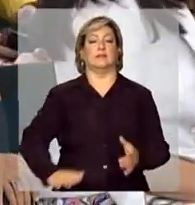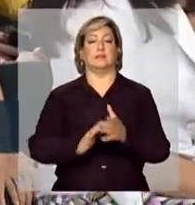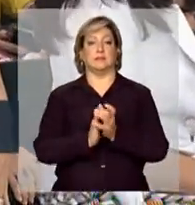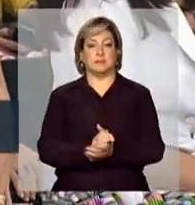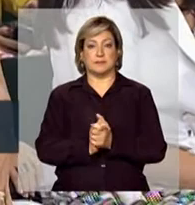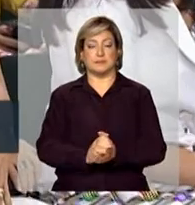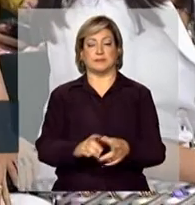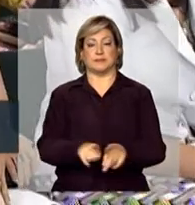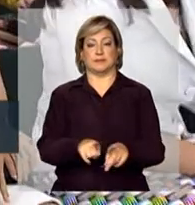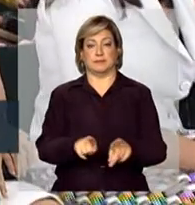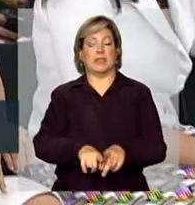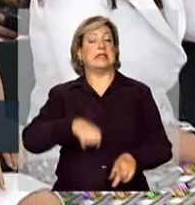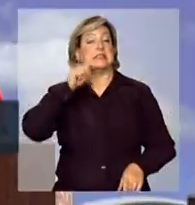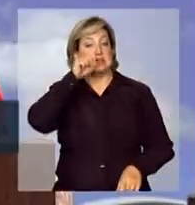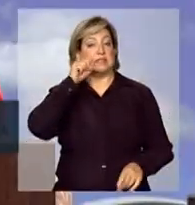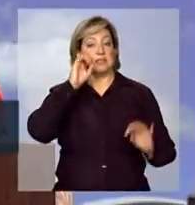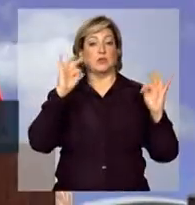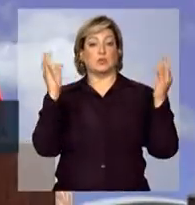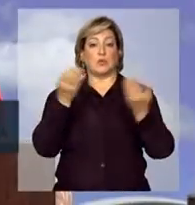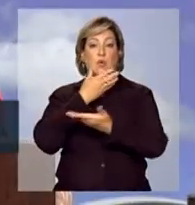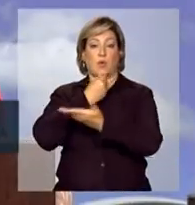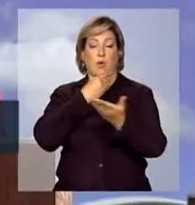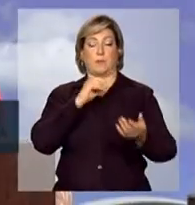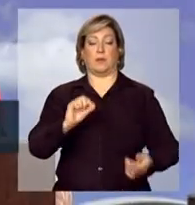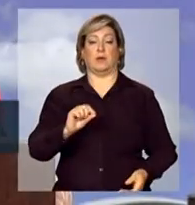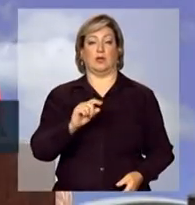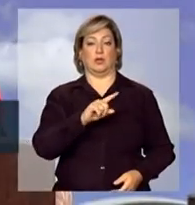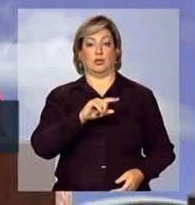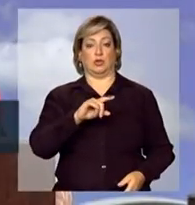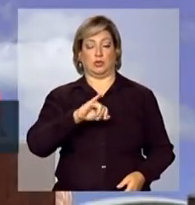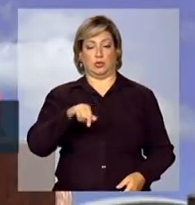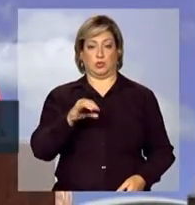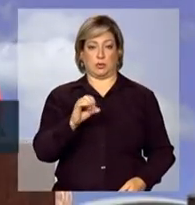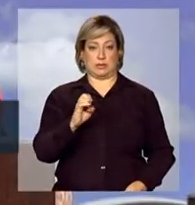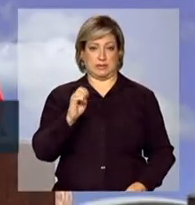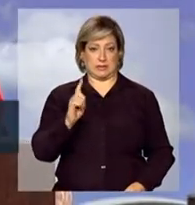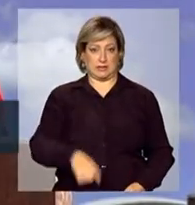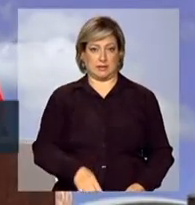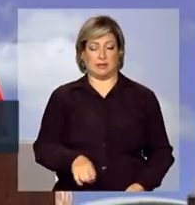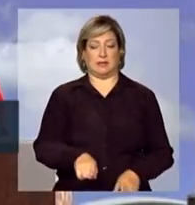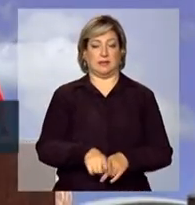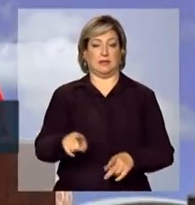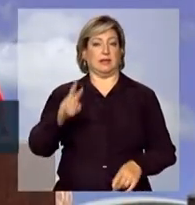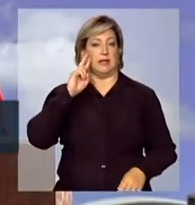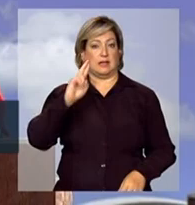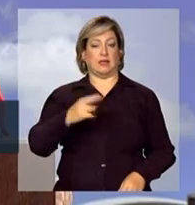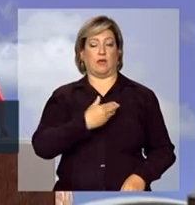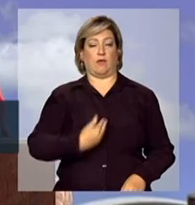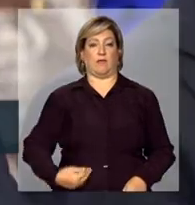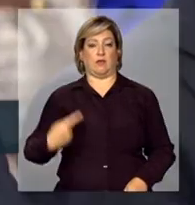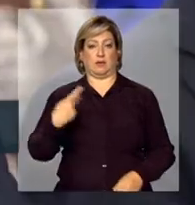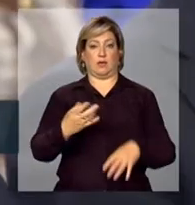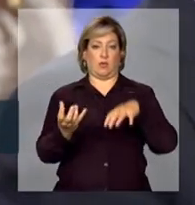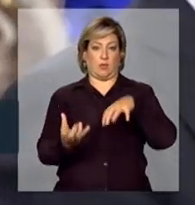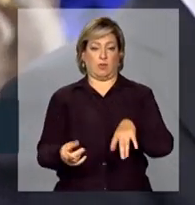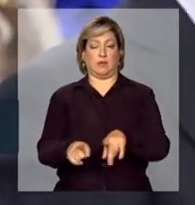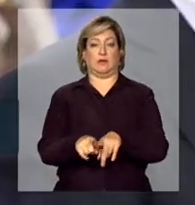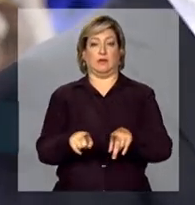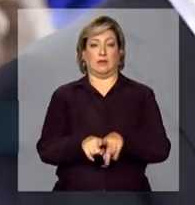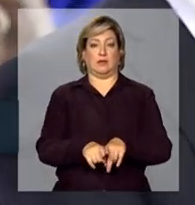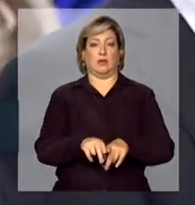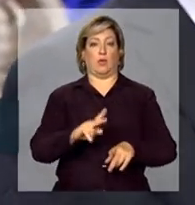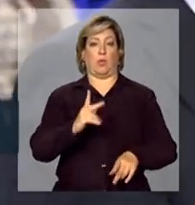e o senhores senadores aqui presente José Pimentel líder do governo no Congresso Humberto Costa e